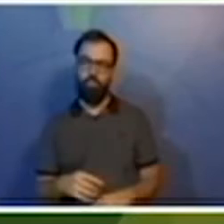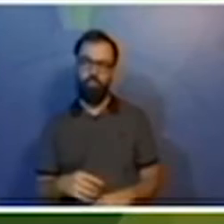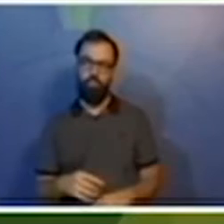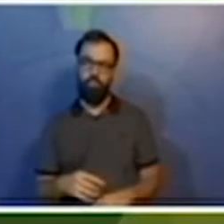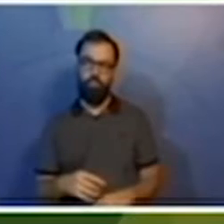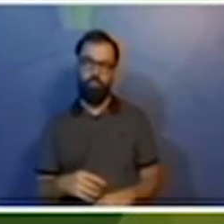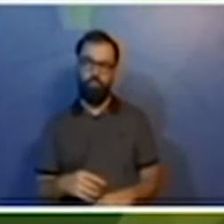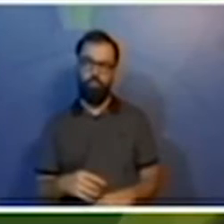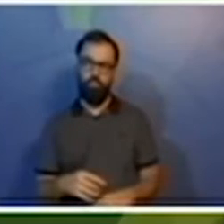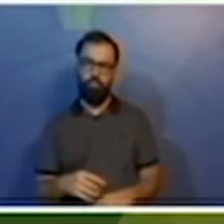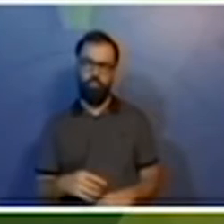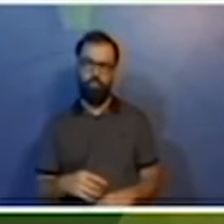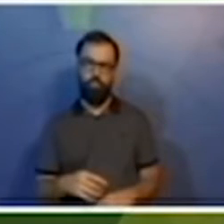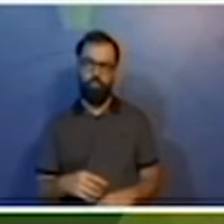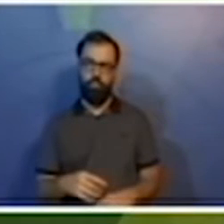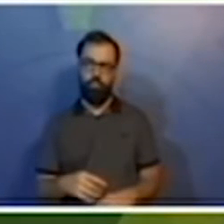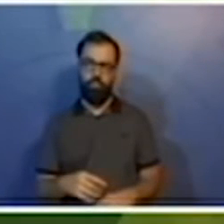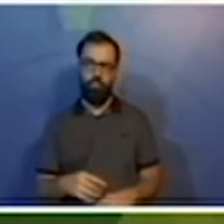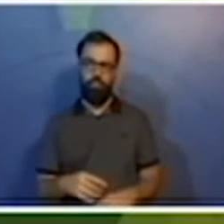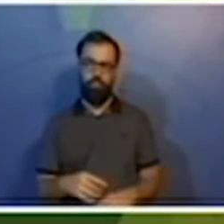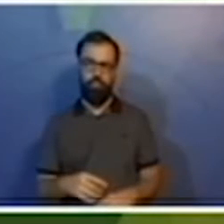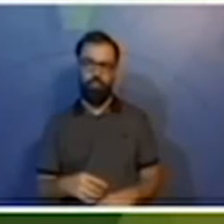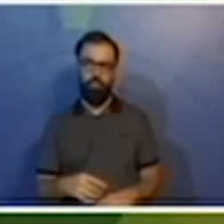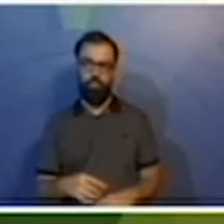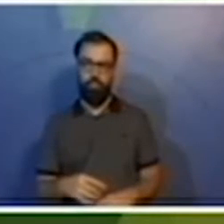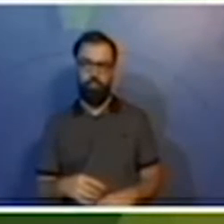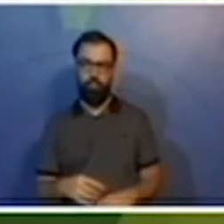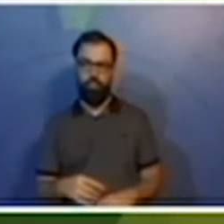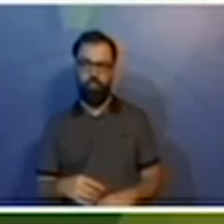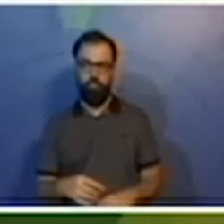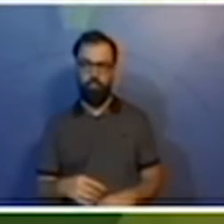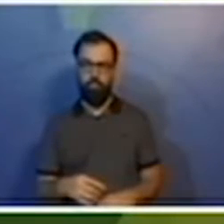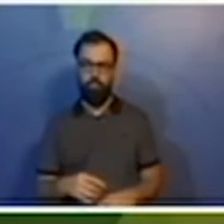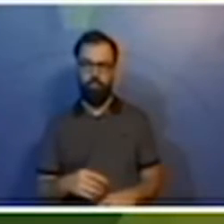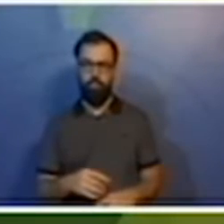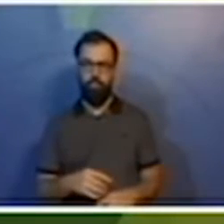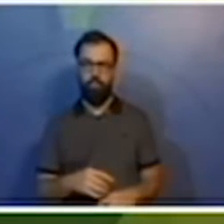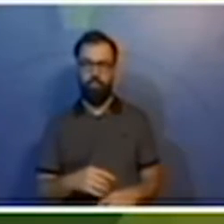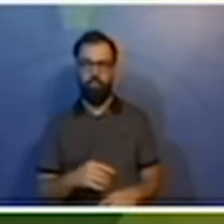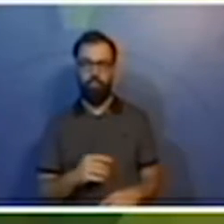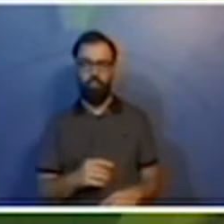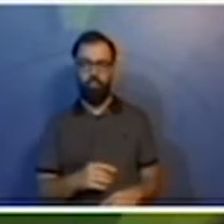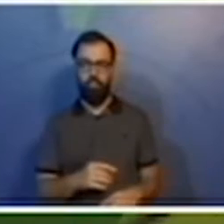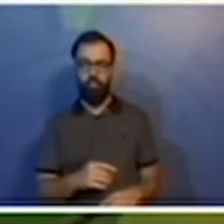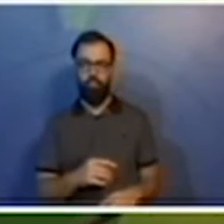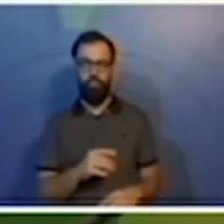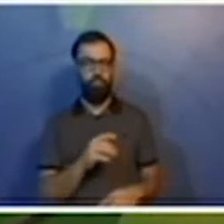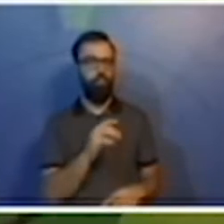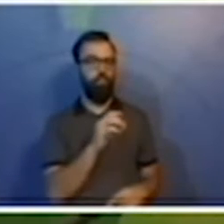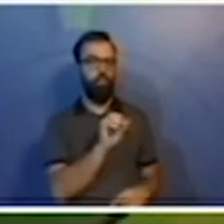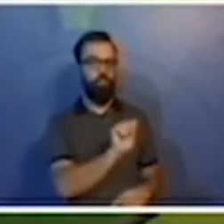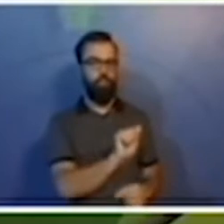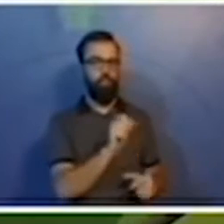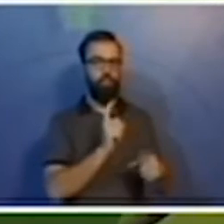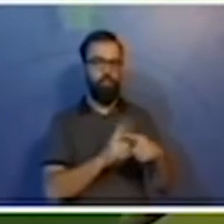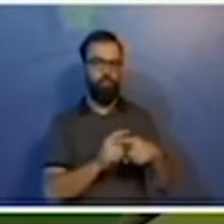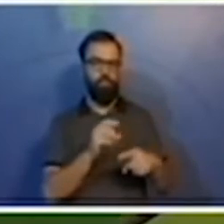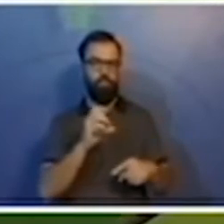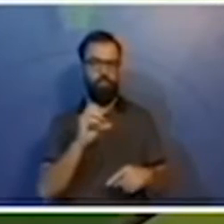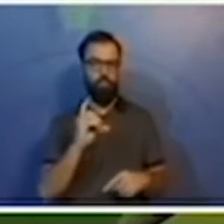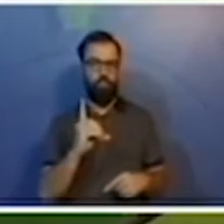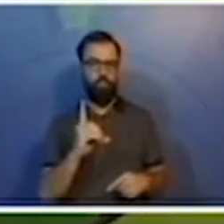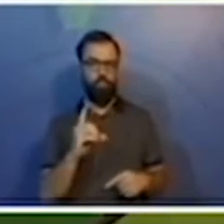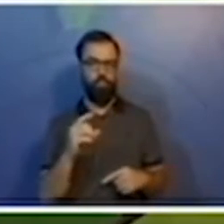ângulos complementares, ou seja, se eles são complementares, A mais D vai dar